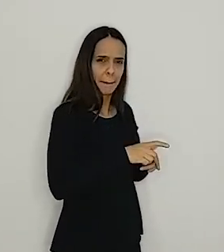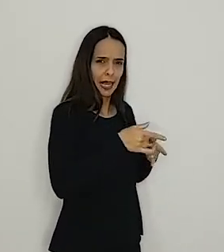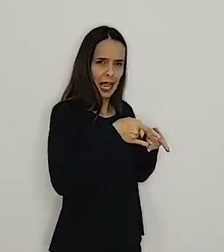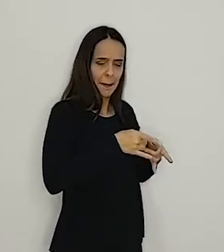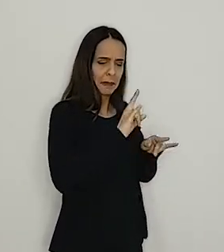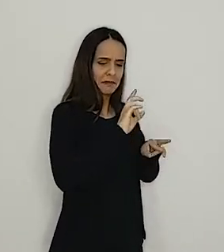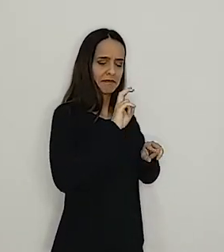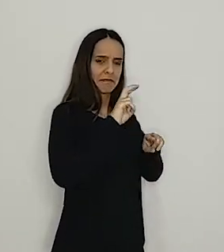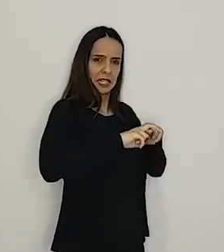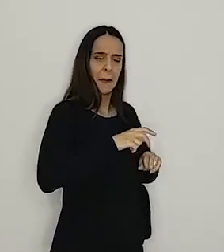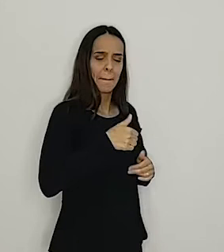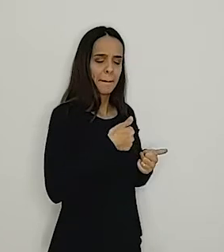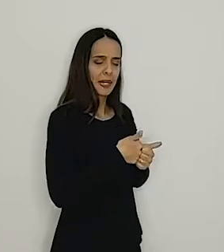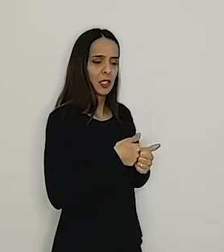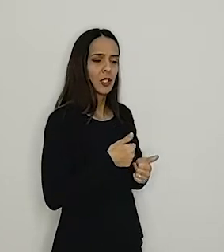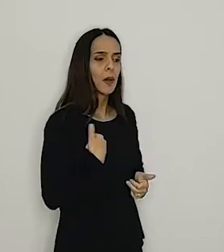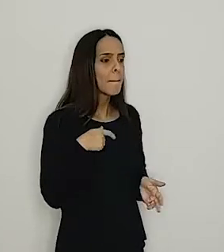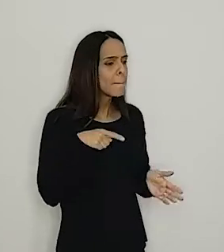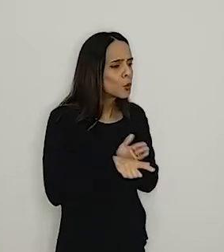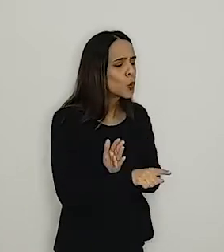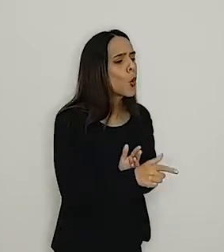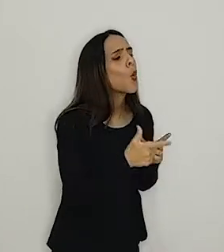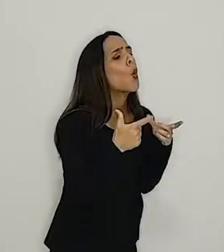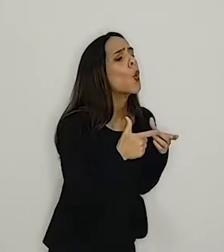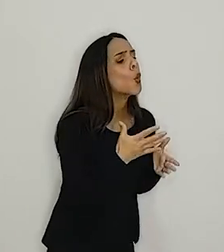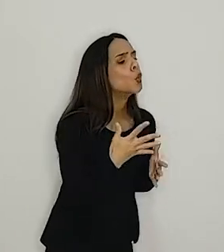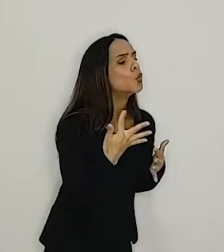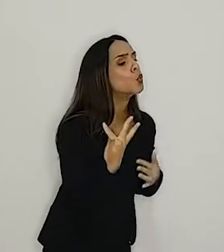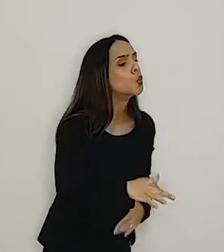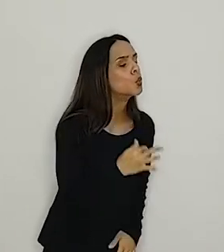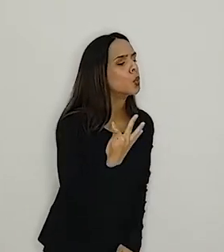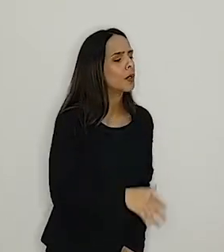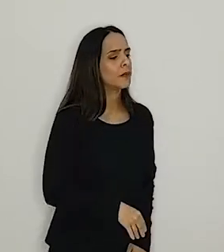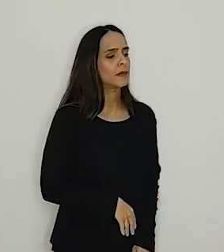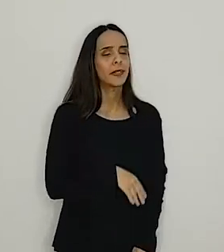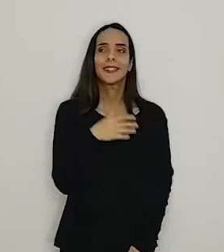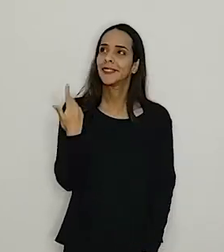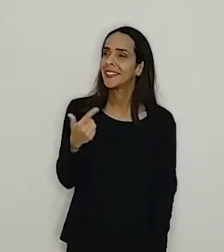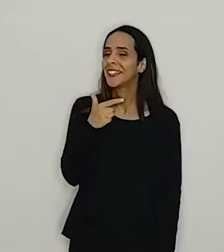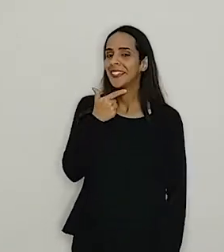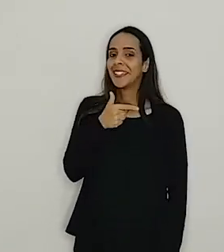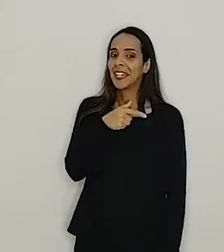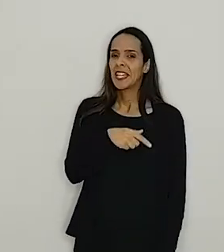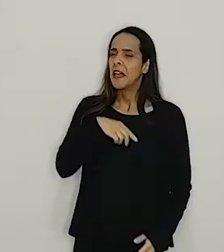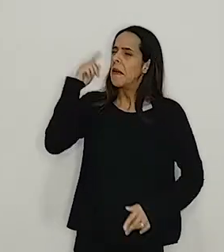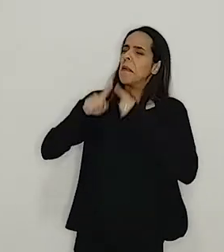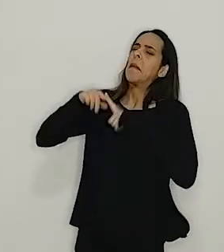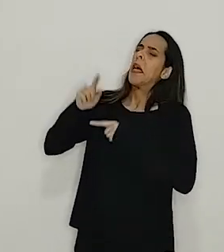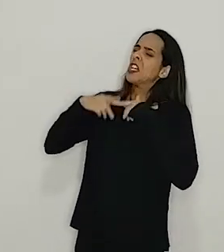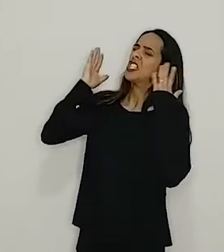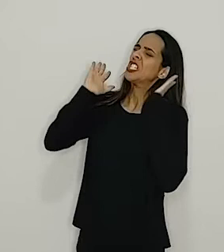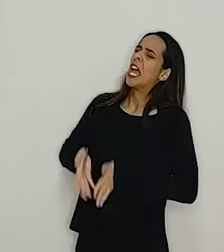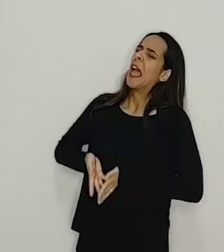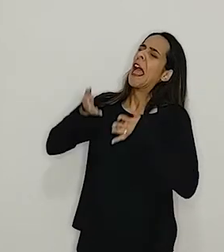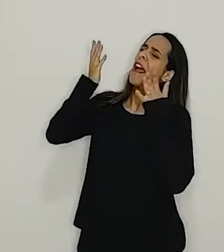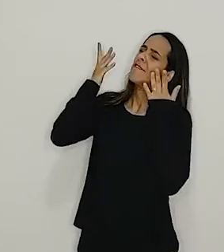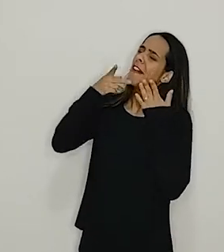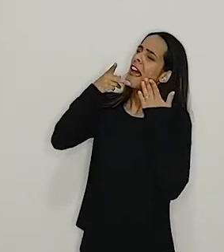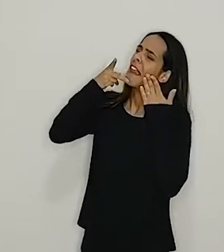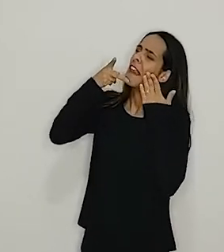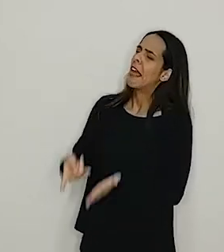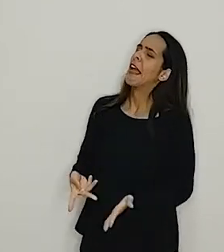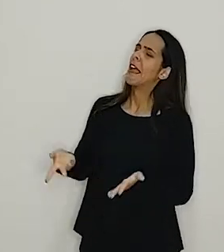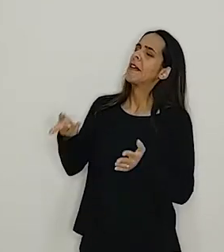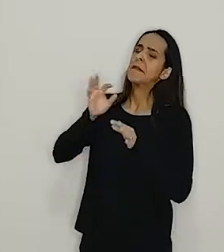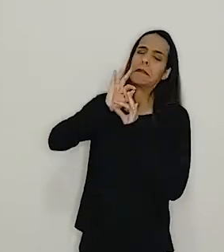dói? E aí a resposta dele foi muito engraçada, porque ele me disse: eu já falei inúmeras vezes, e aí